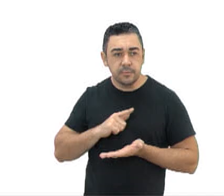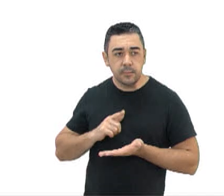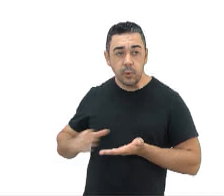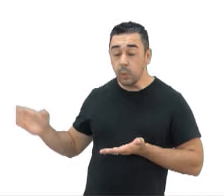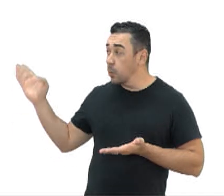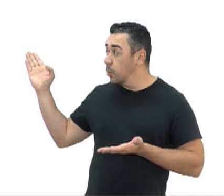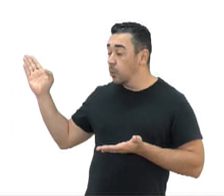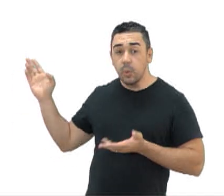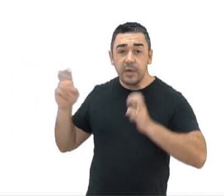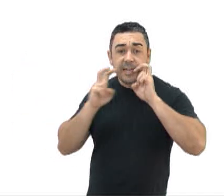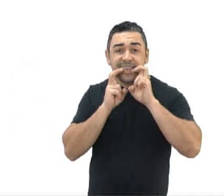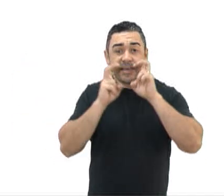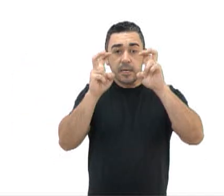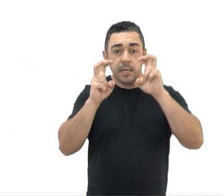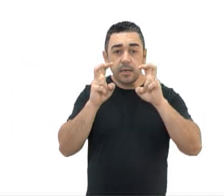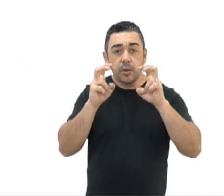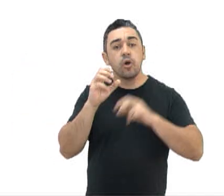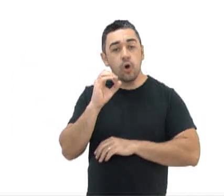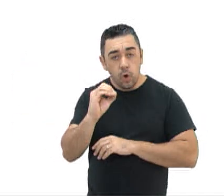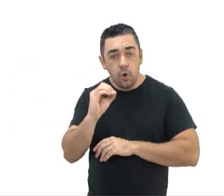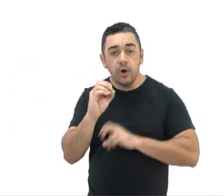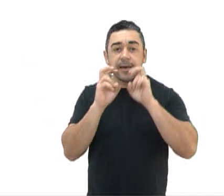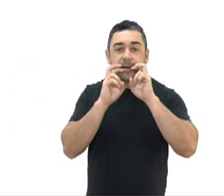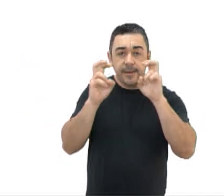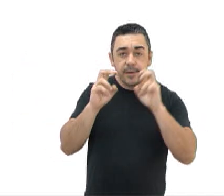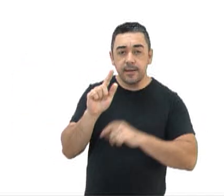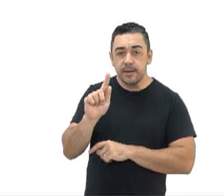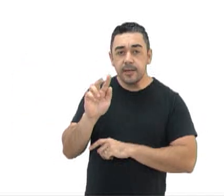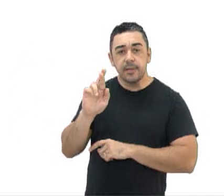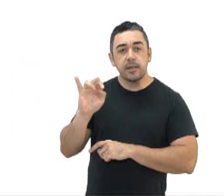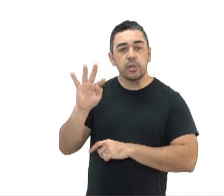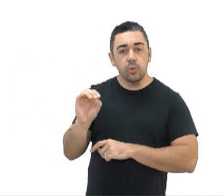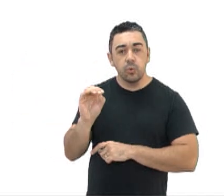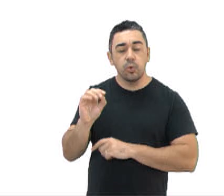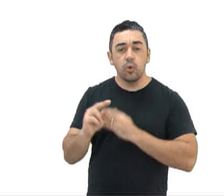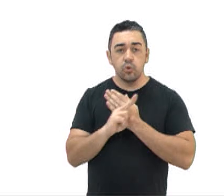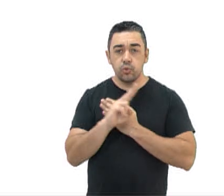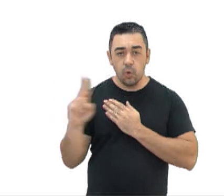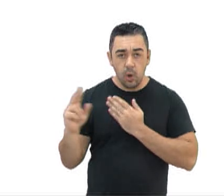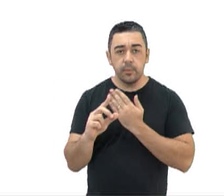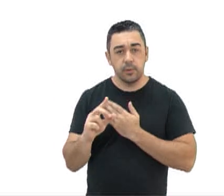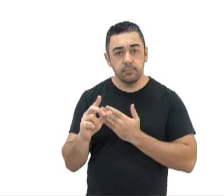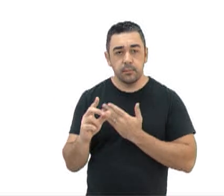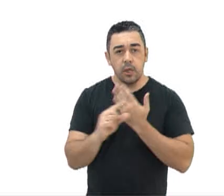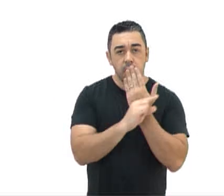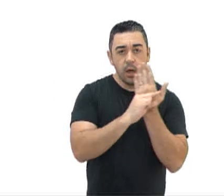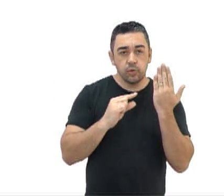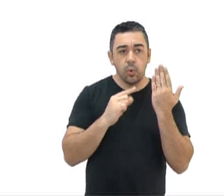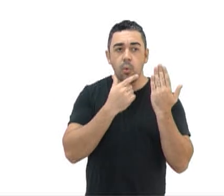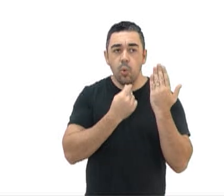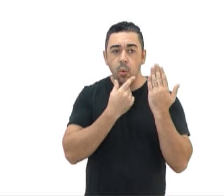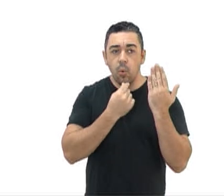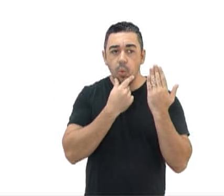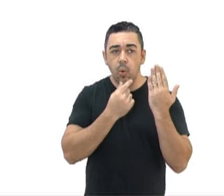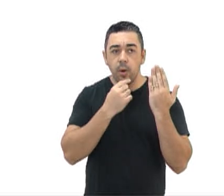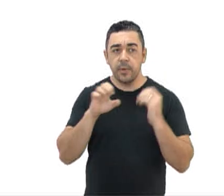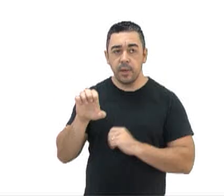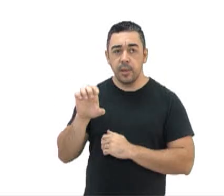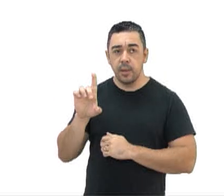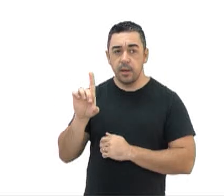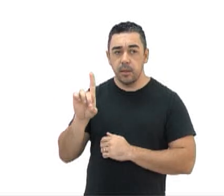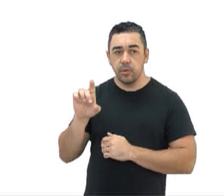aqui O Grito, que é o nome desta tela. O autor é Edward Munch. Junto